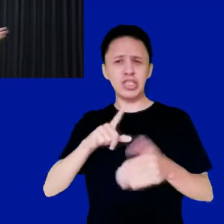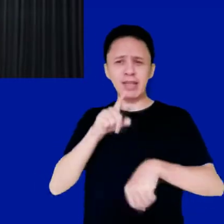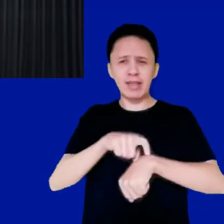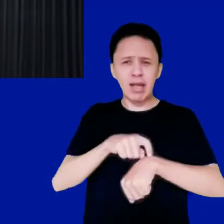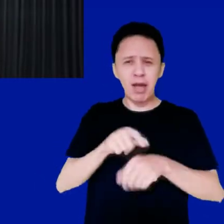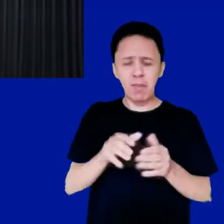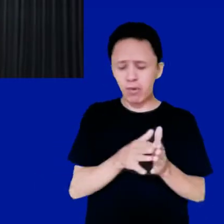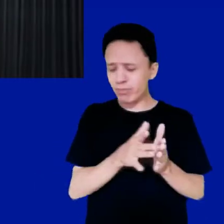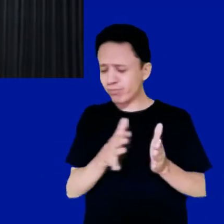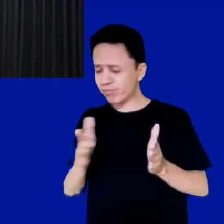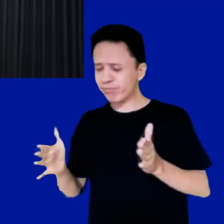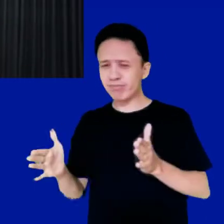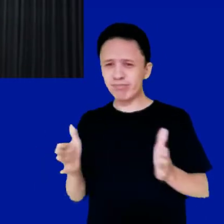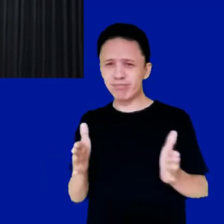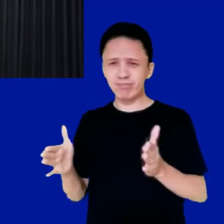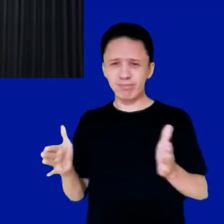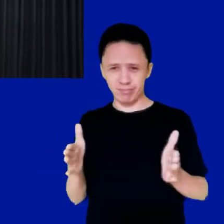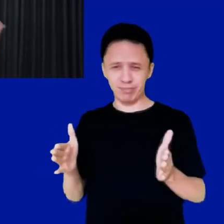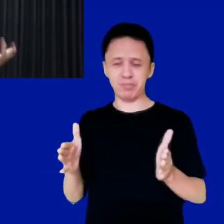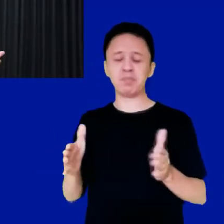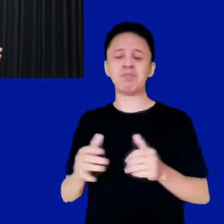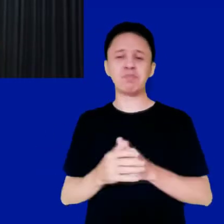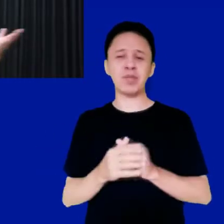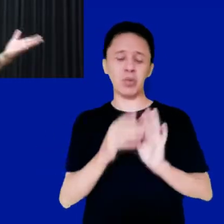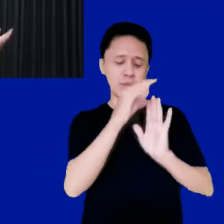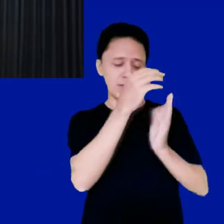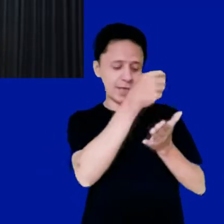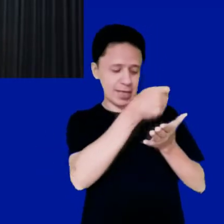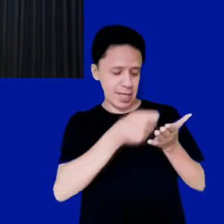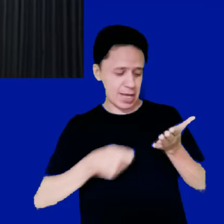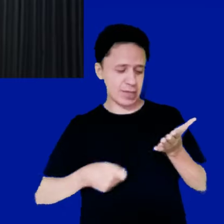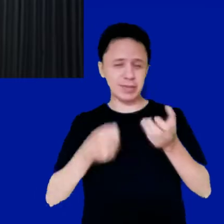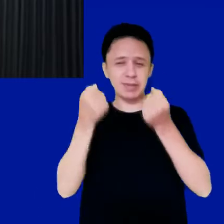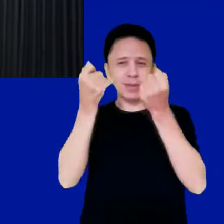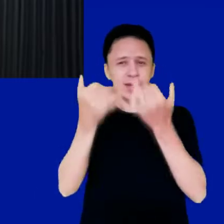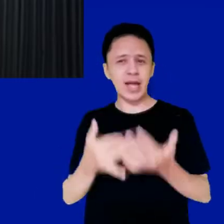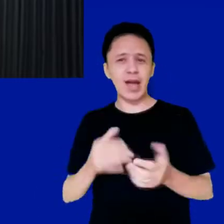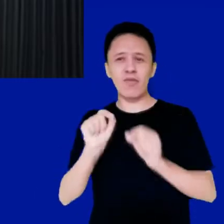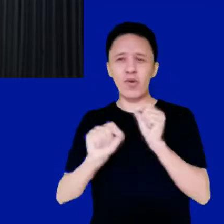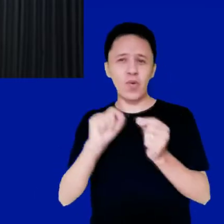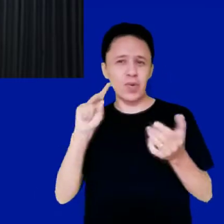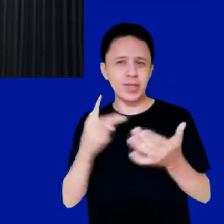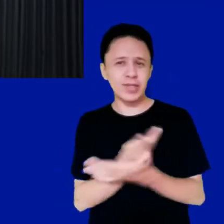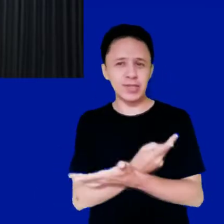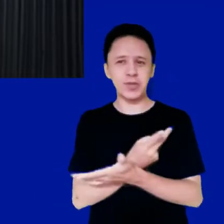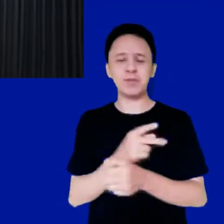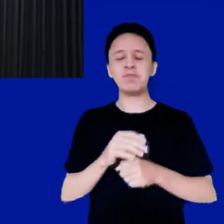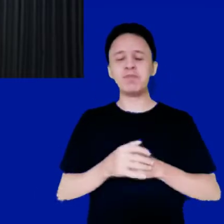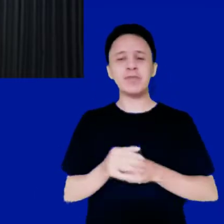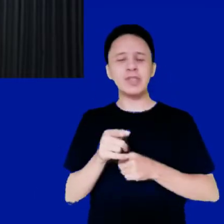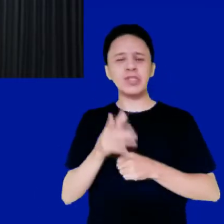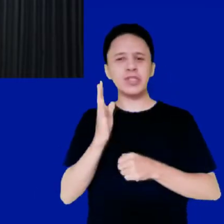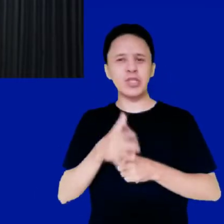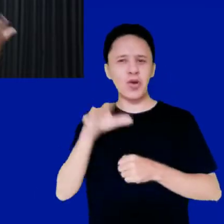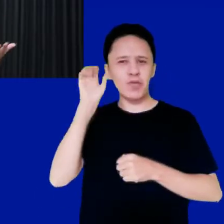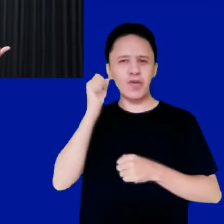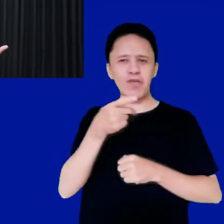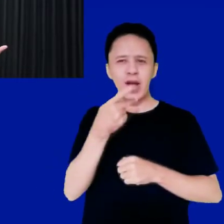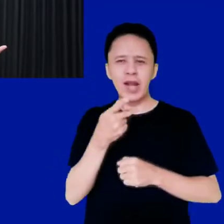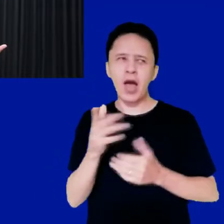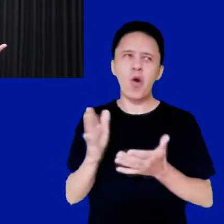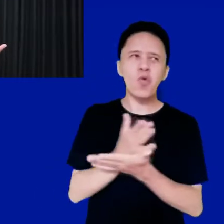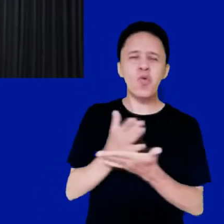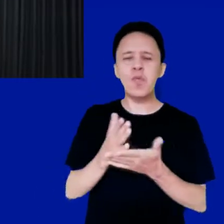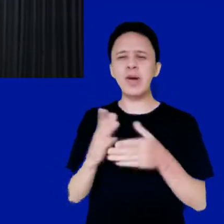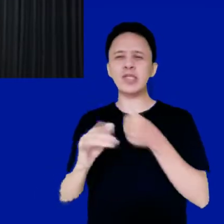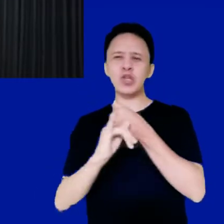acontecimentos dentro de um dado tempo. Né? Como se fosse um texto que reportasse esses acontecimentos. Então, provavelmente